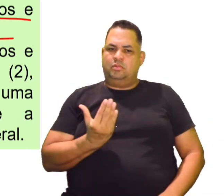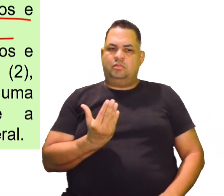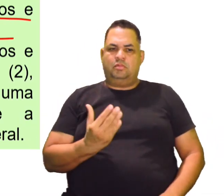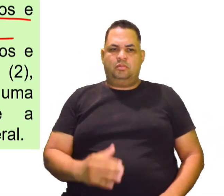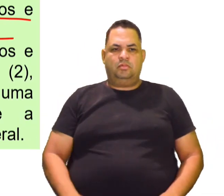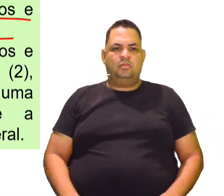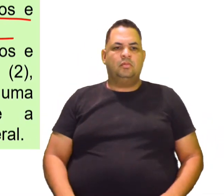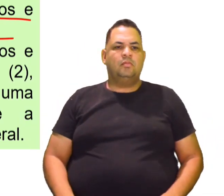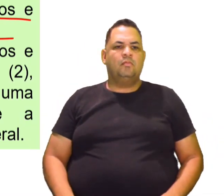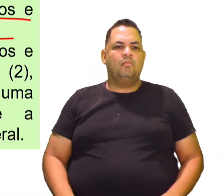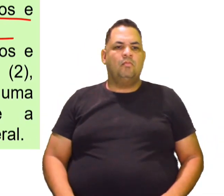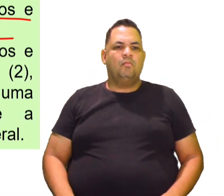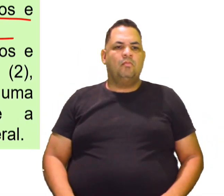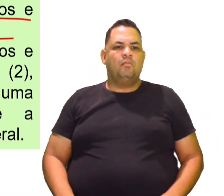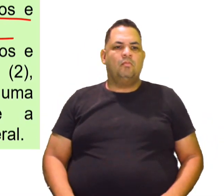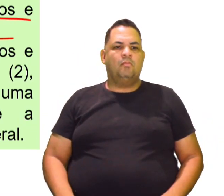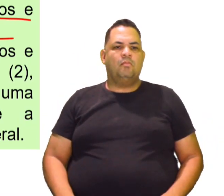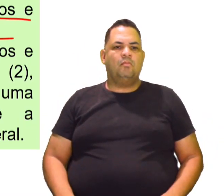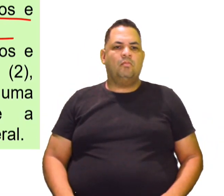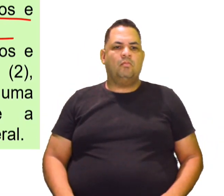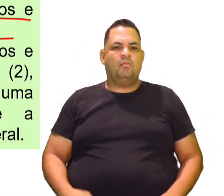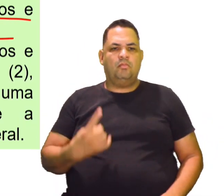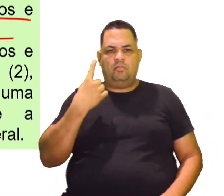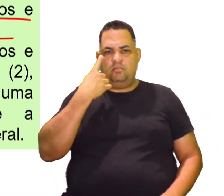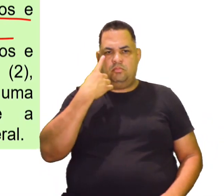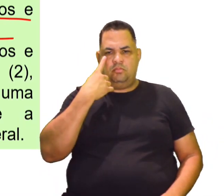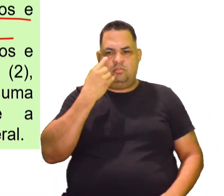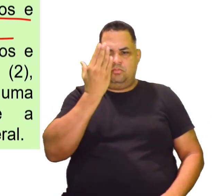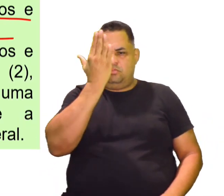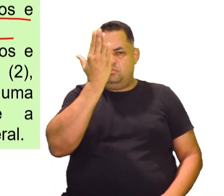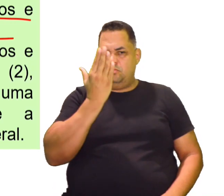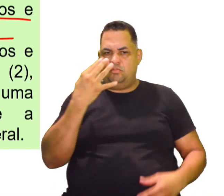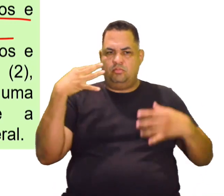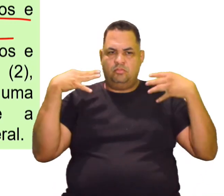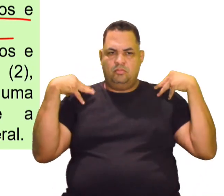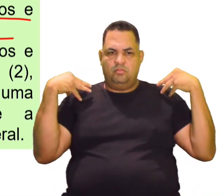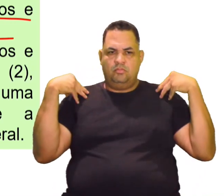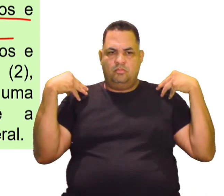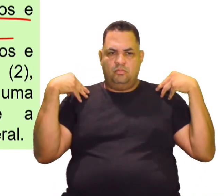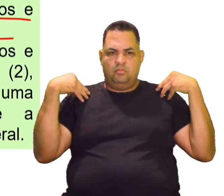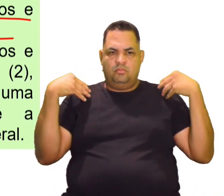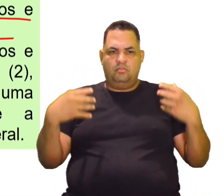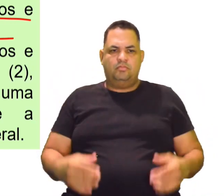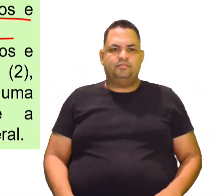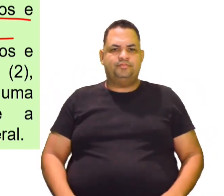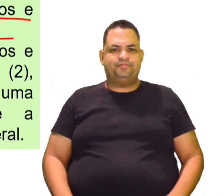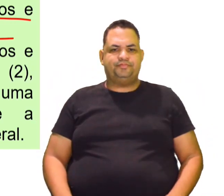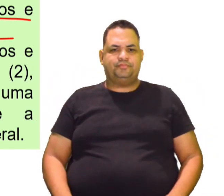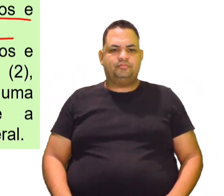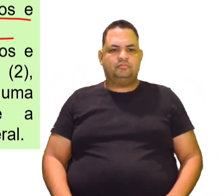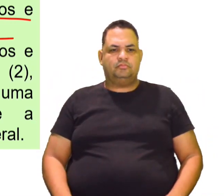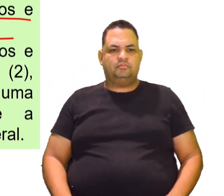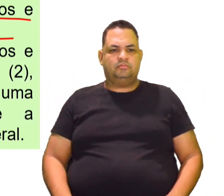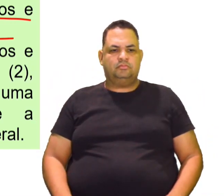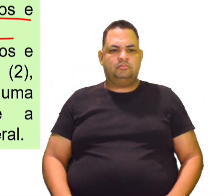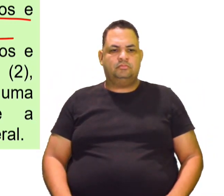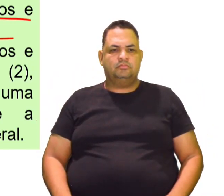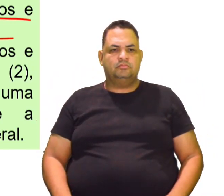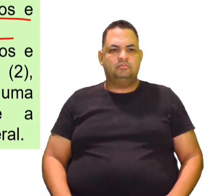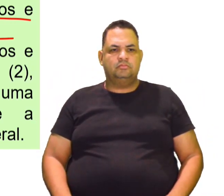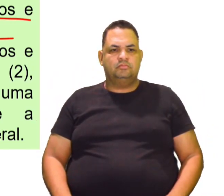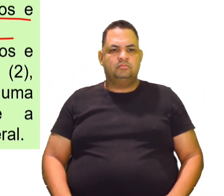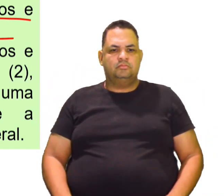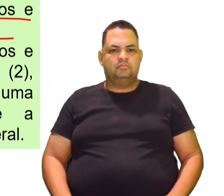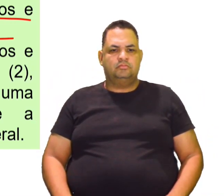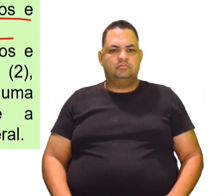aqui, olhos de frente, ombros também, ó. Podemos ver que os ombros estão sempre de frente,